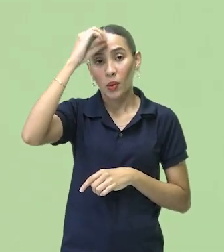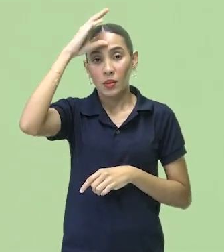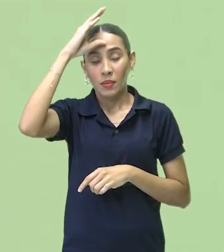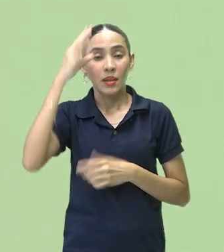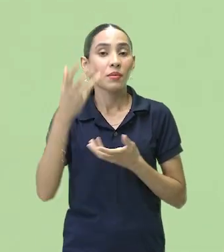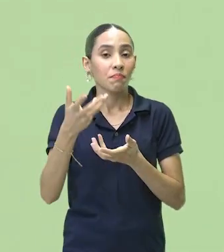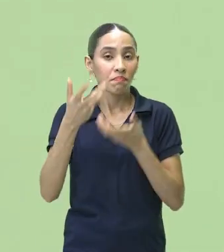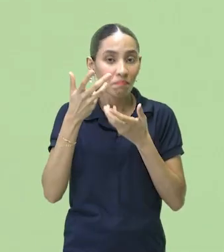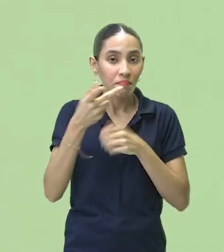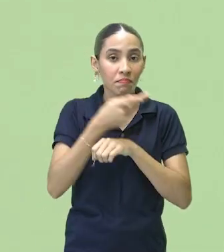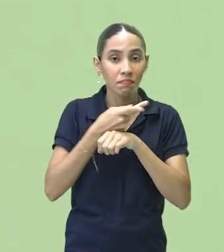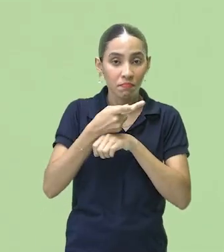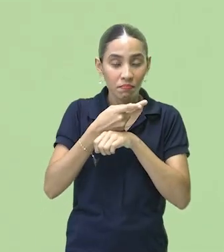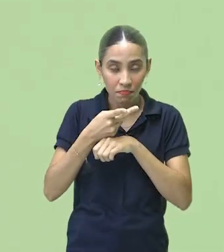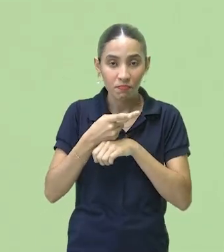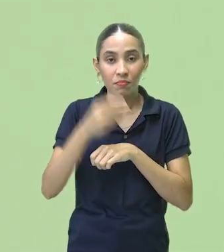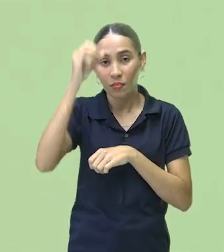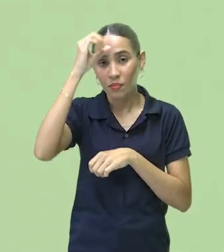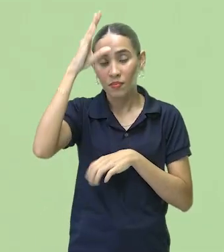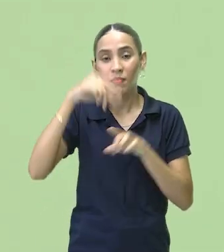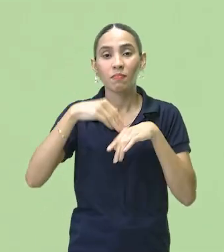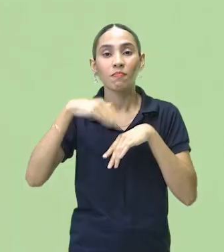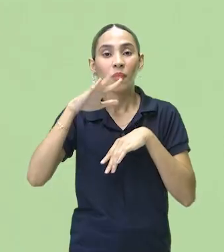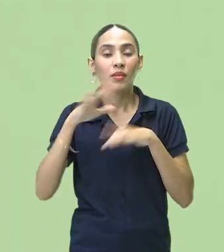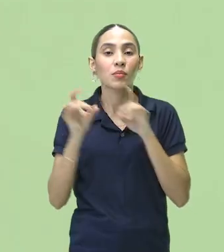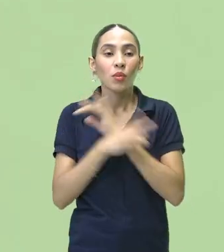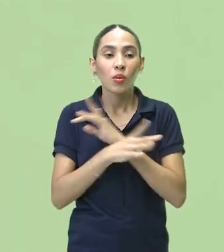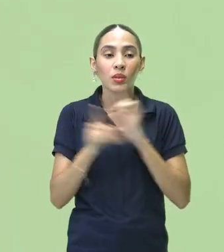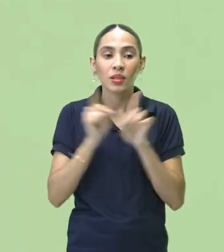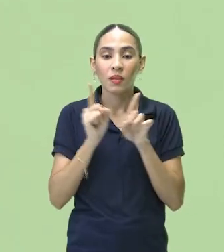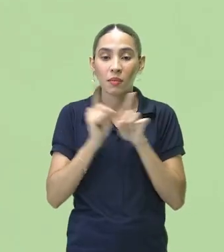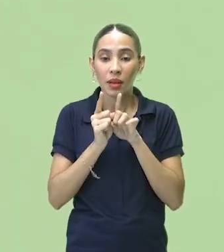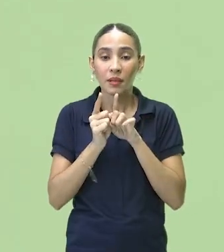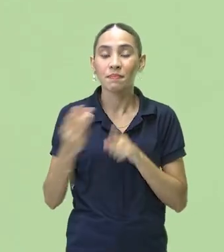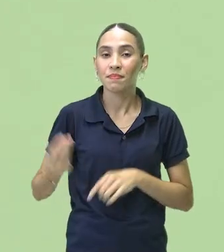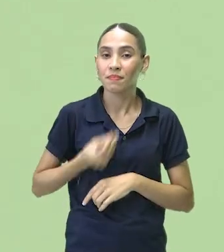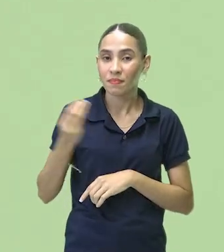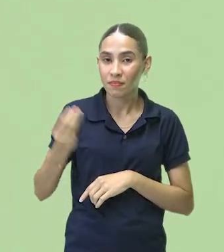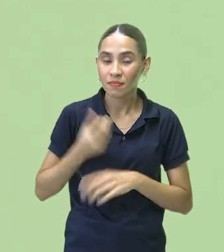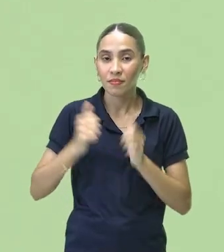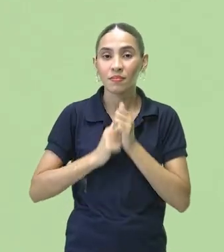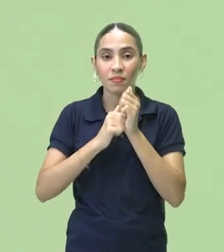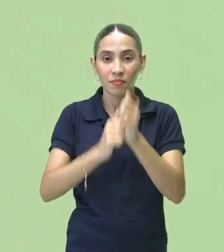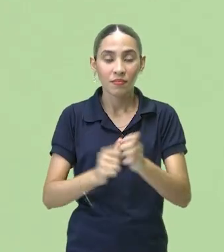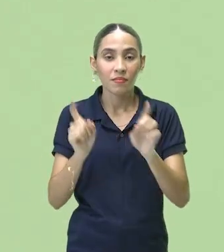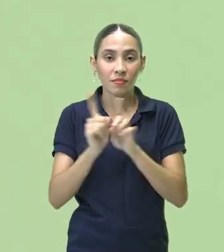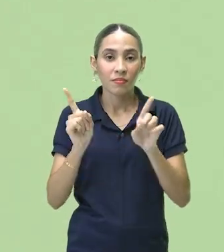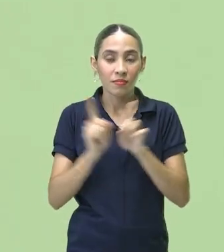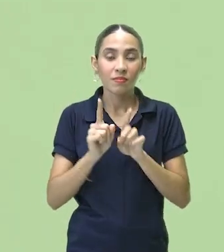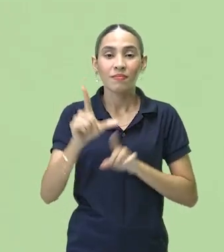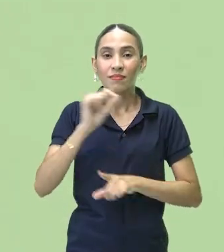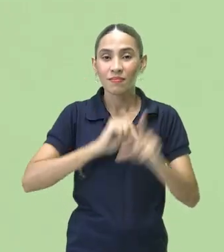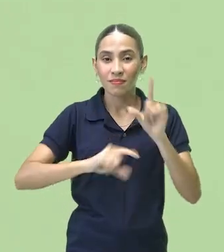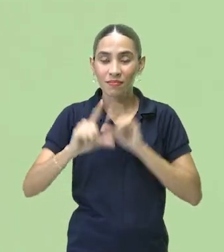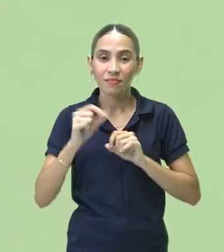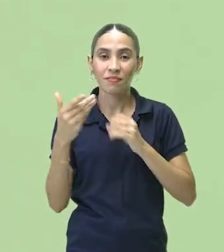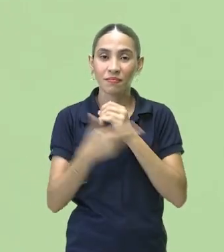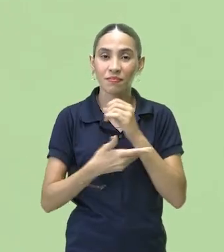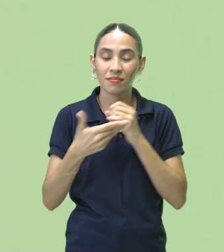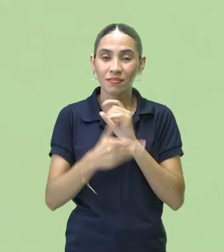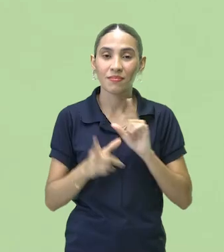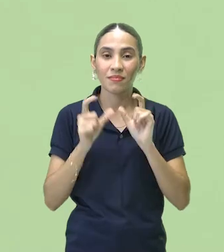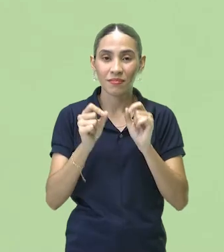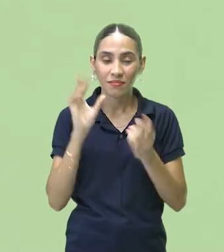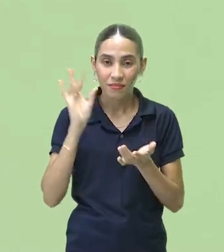esse conhecimento, né, estão ali mais preparadas para viver, para seguir a vida, para fazer escolhas baseadas